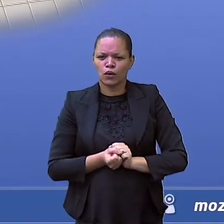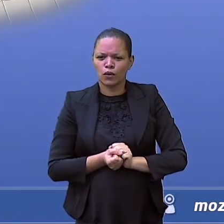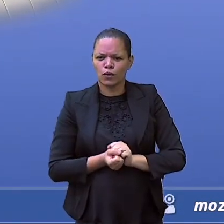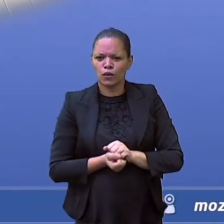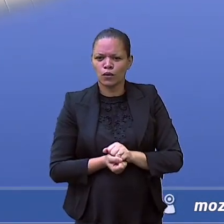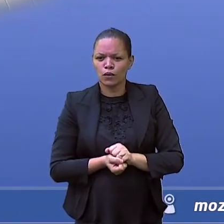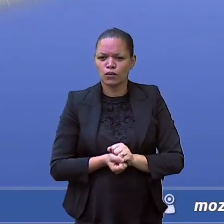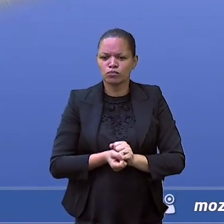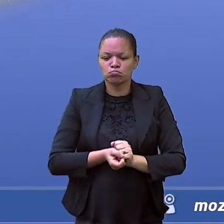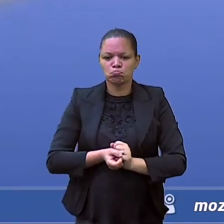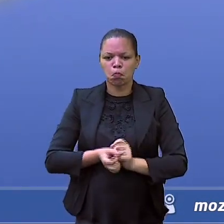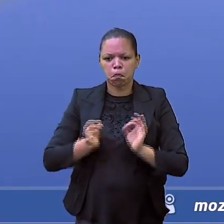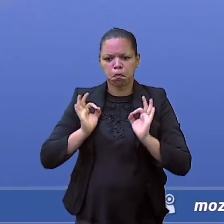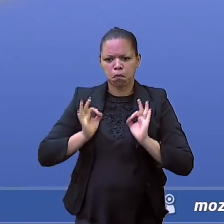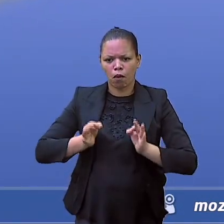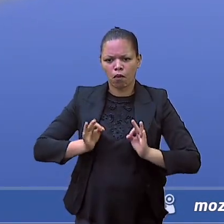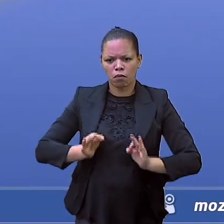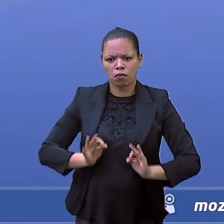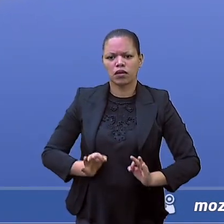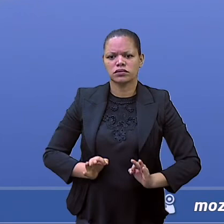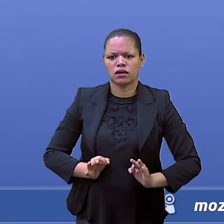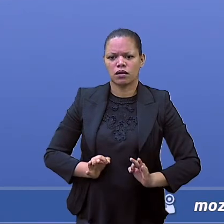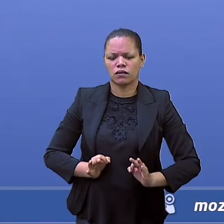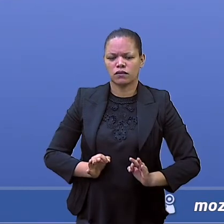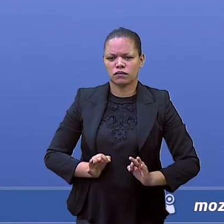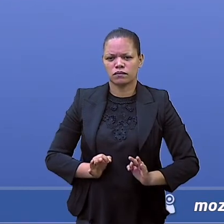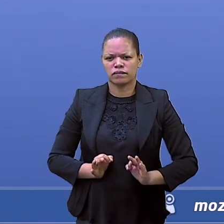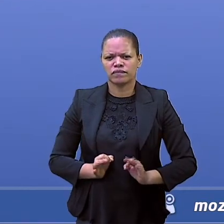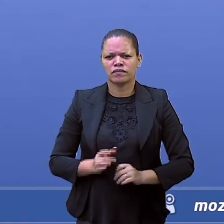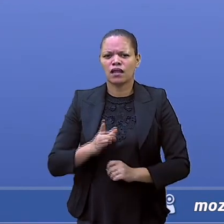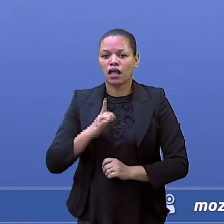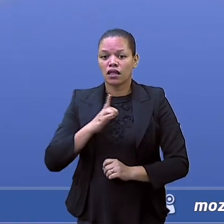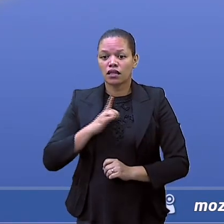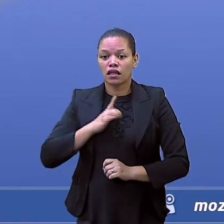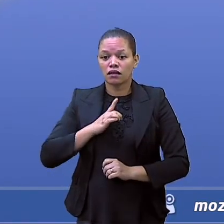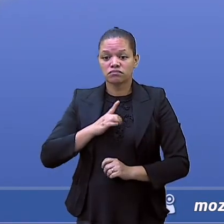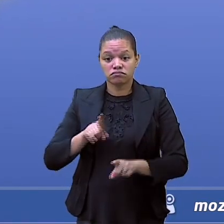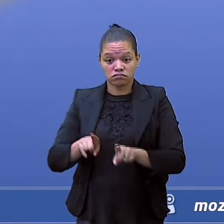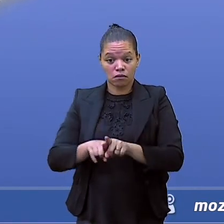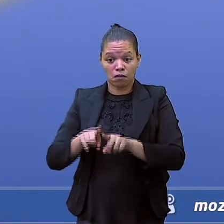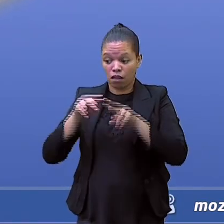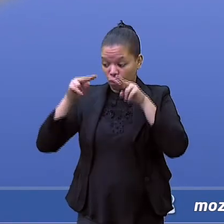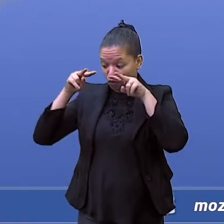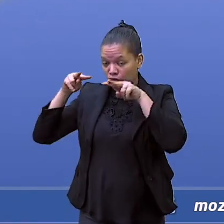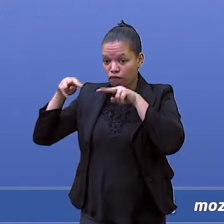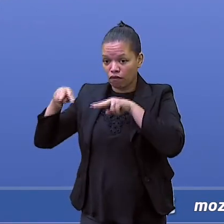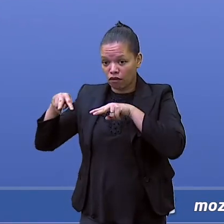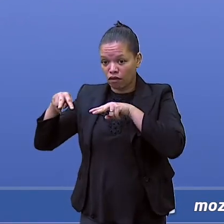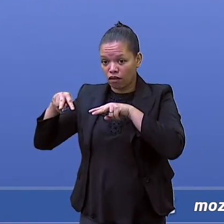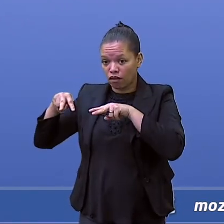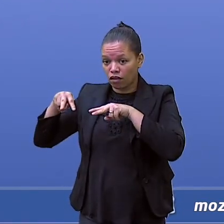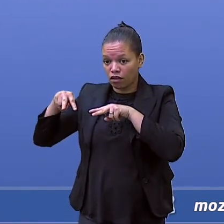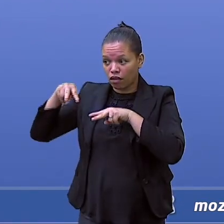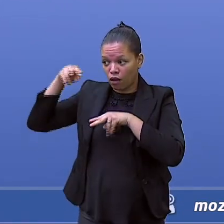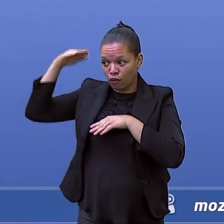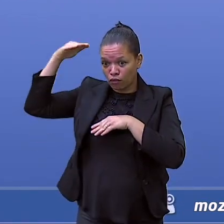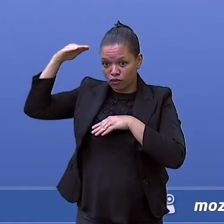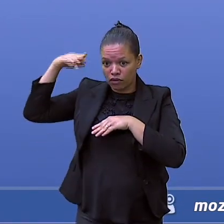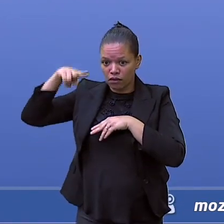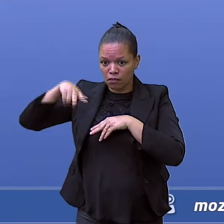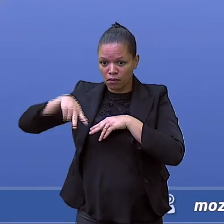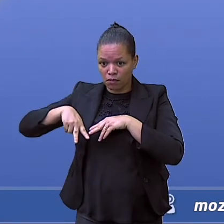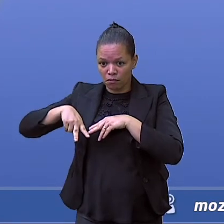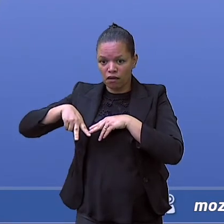microscópio, aqui nós temos uma visão pela parte de cima dele, e os